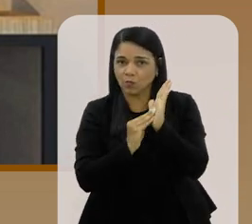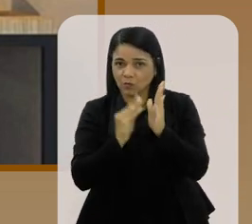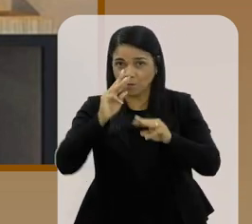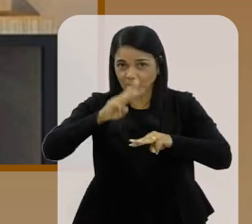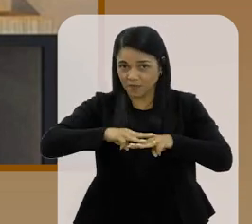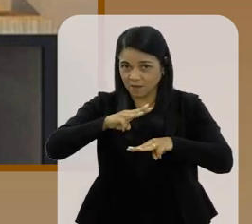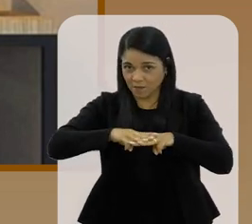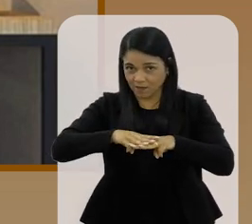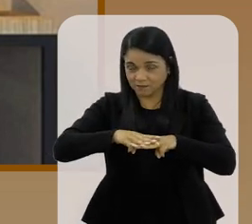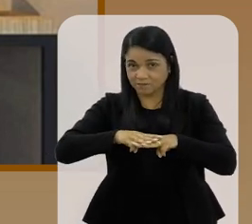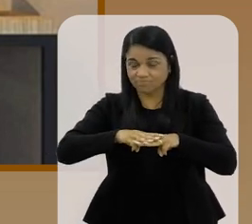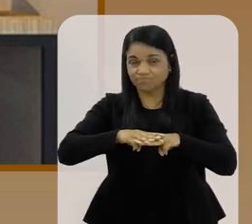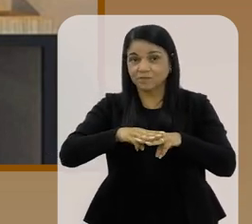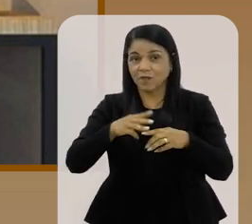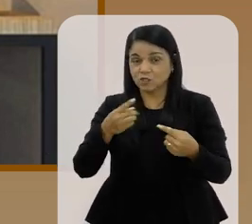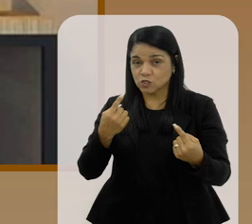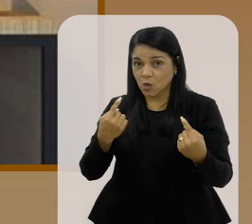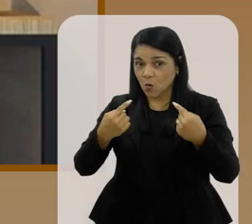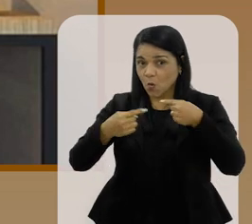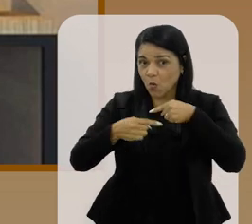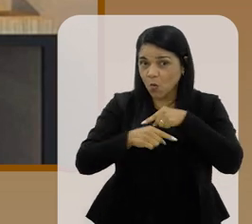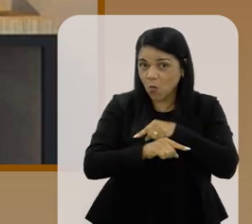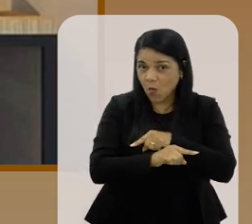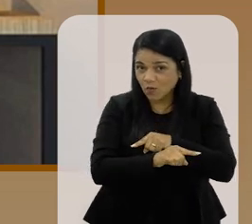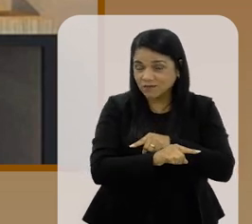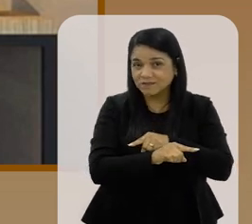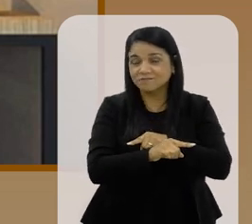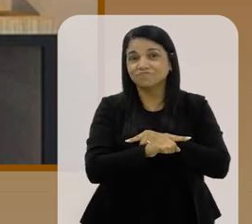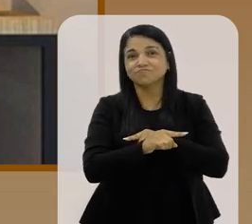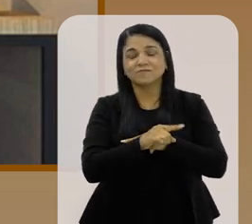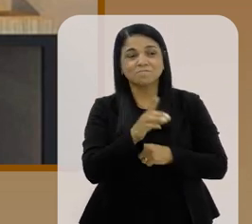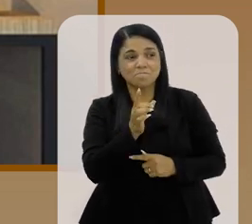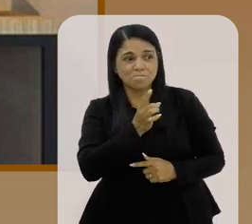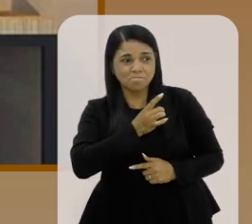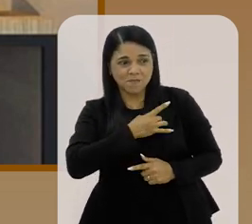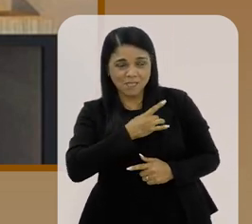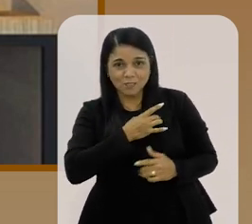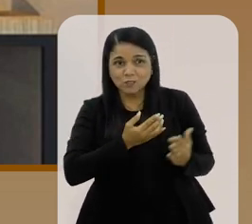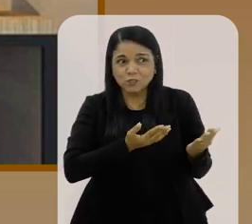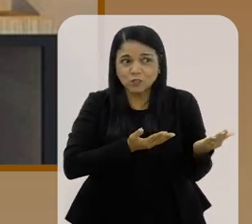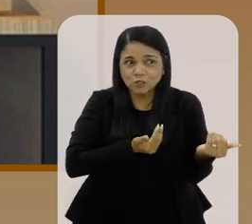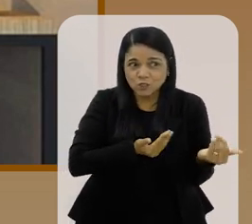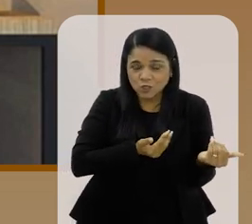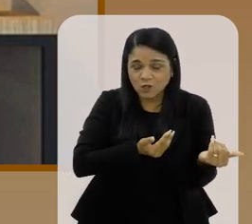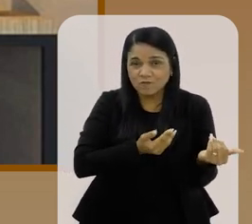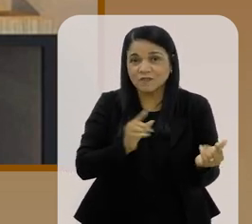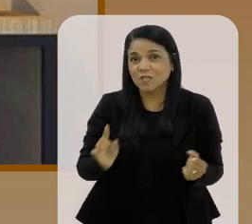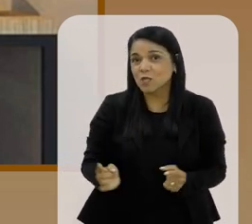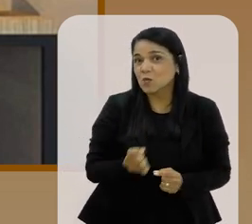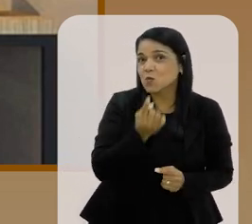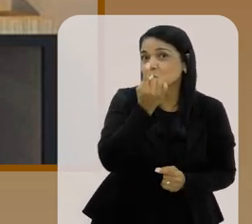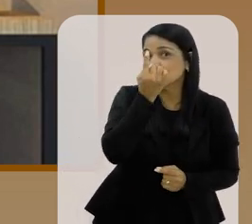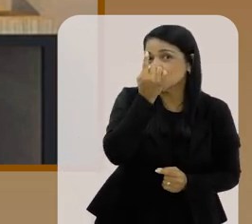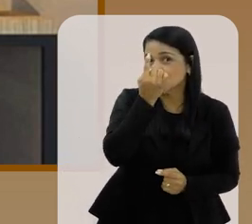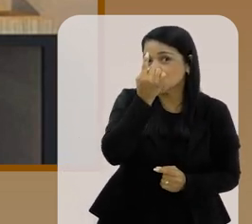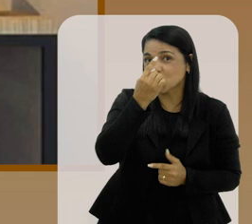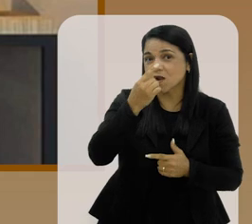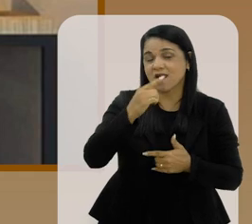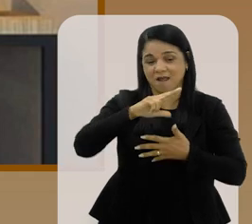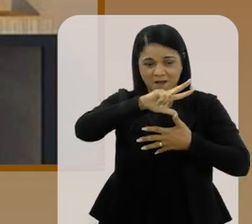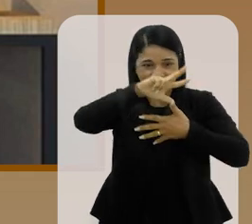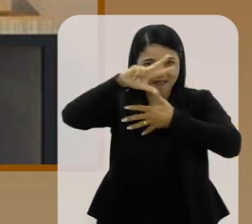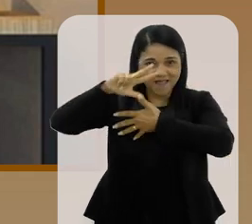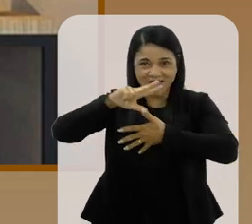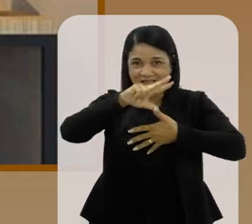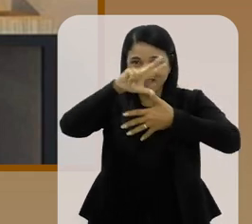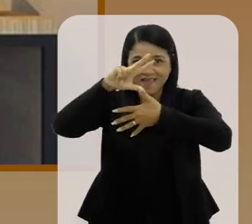escolar. Mas na contramão desse universo temido pela maioria dos jovens, está um carioca que se tornou o primeiro